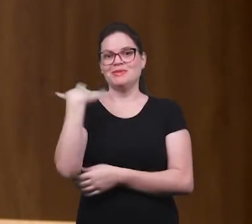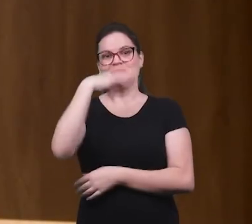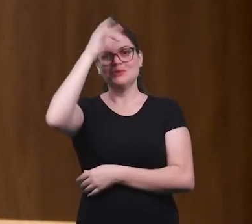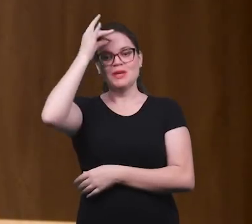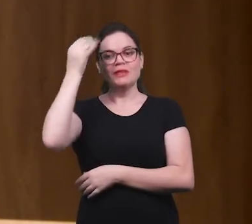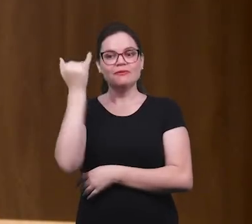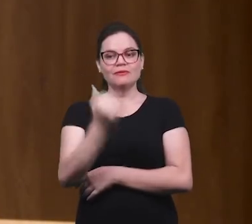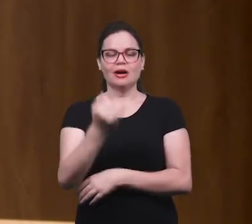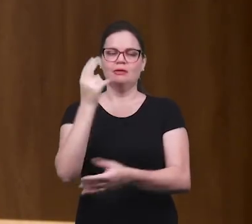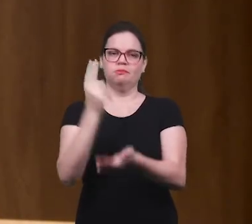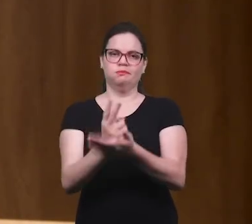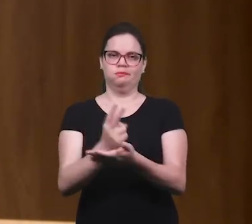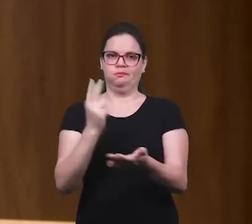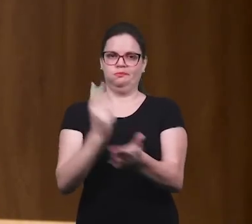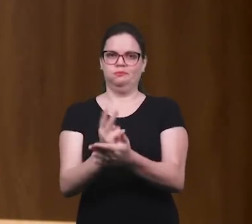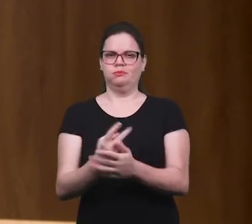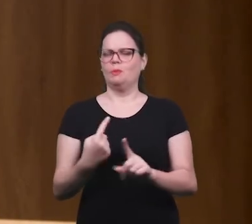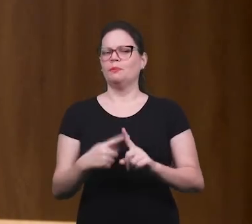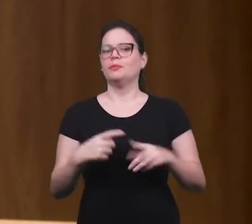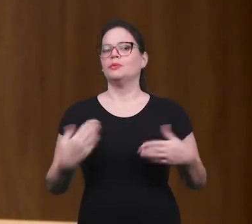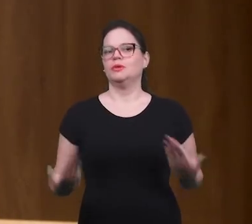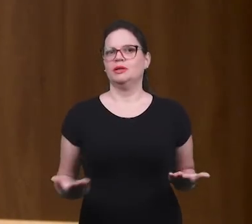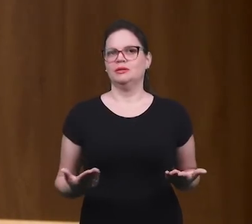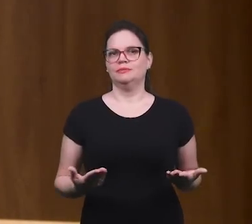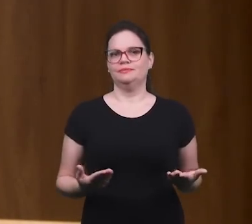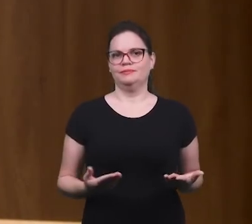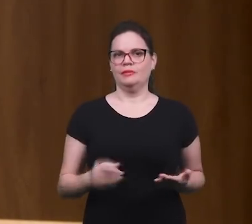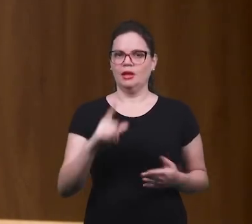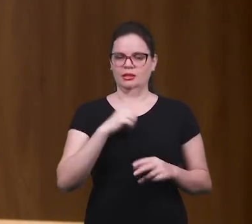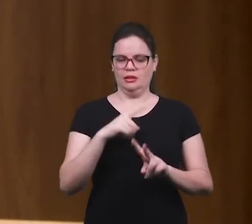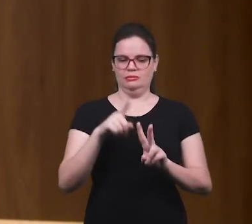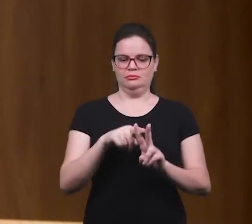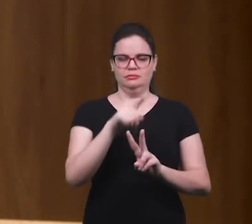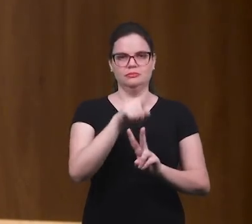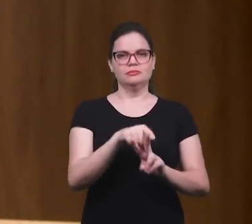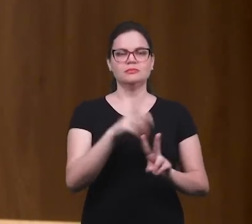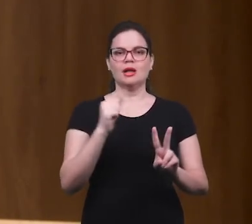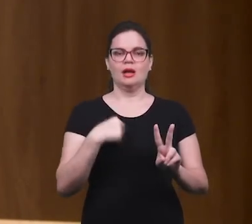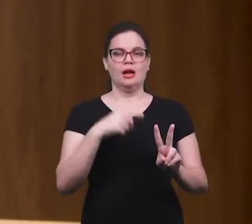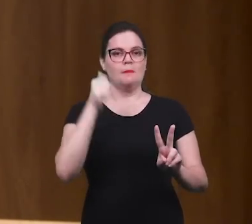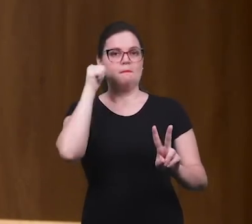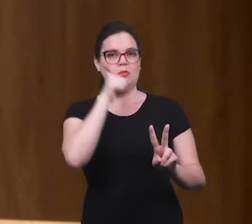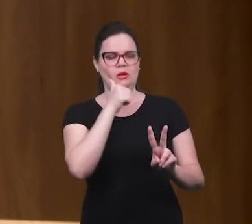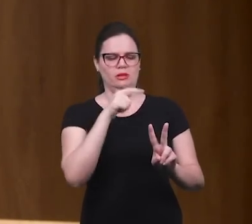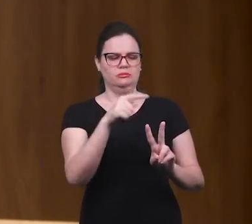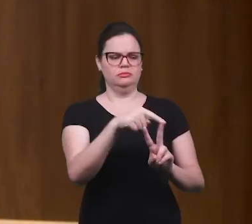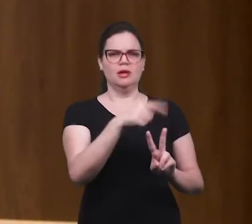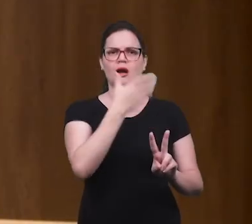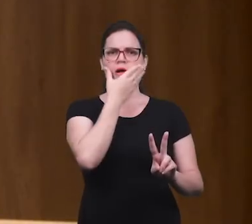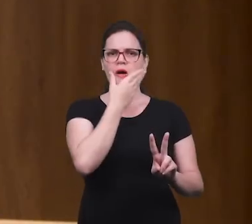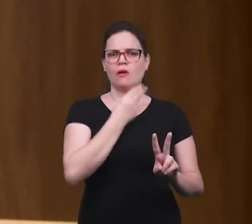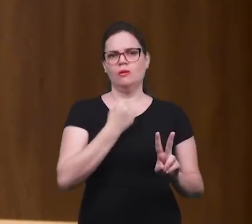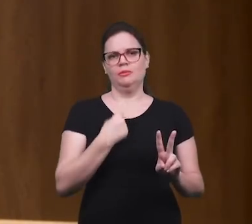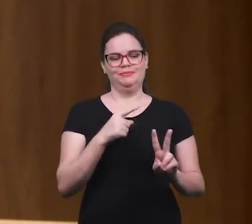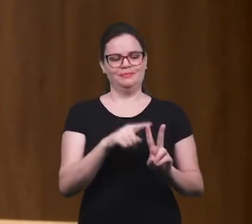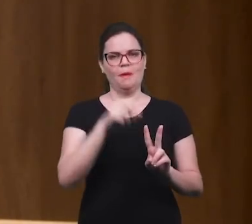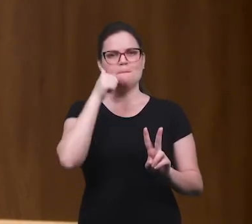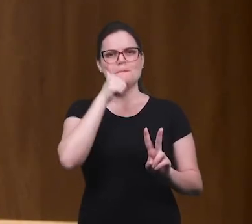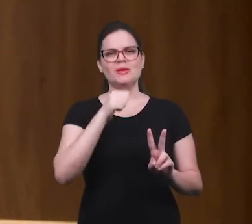está ligado à natureza da mulher e do homem. A mulher, ela tem essa natureza mais